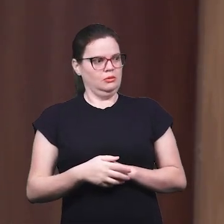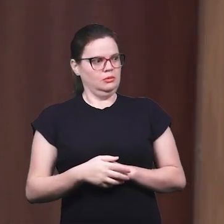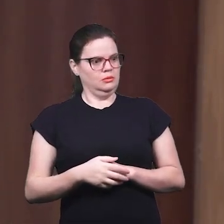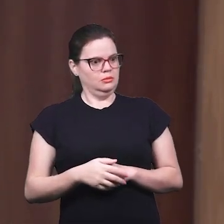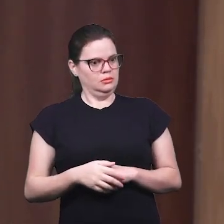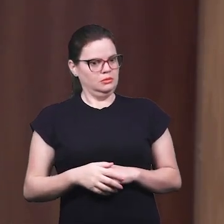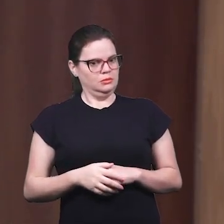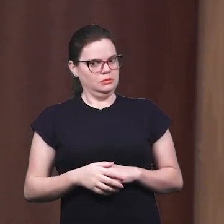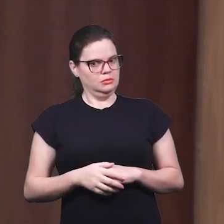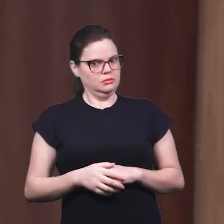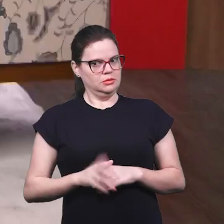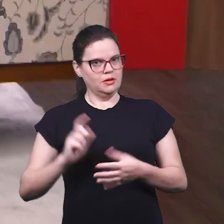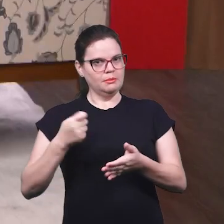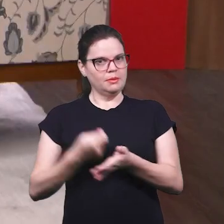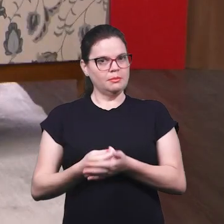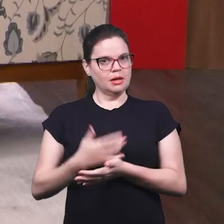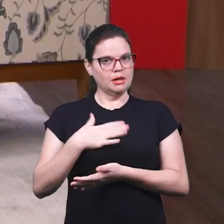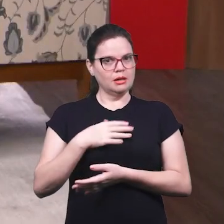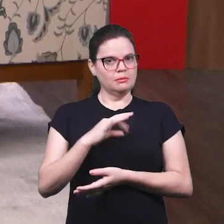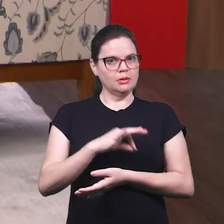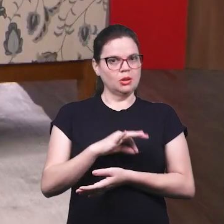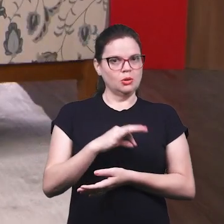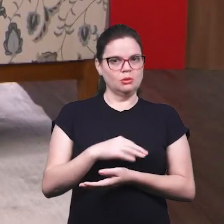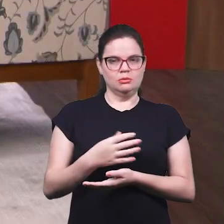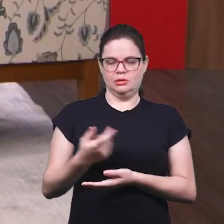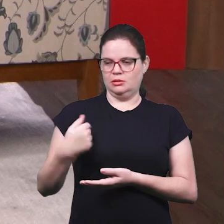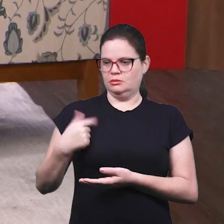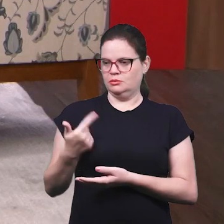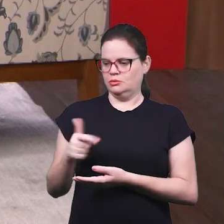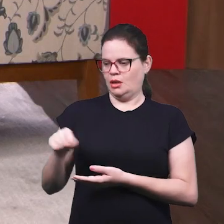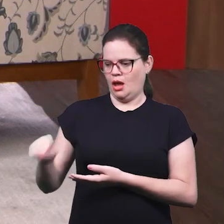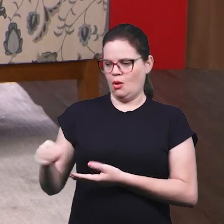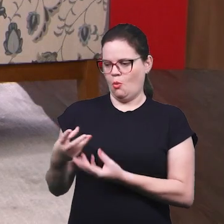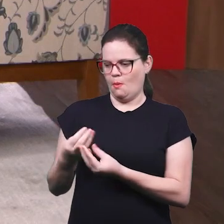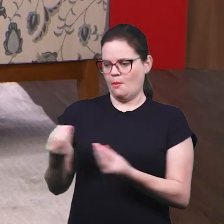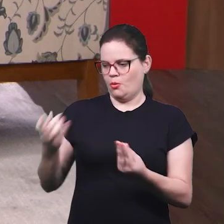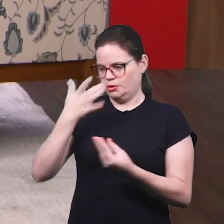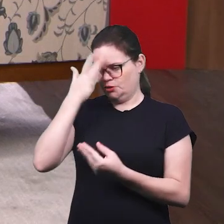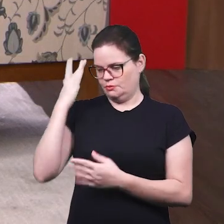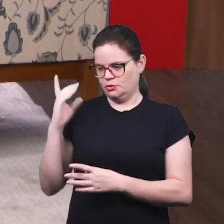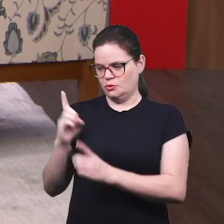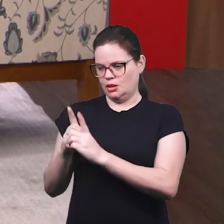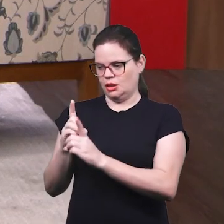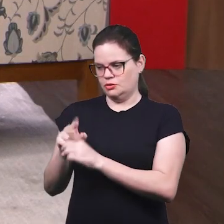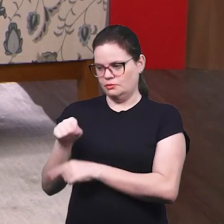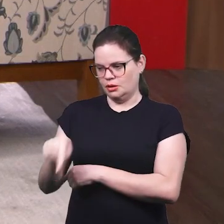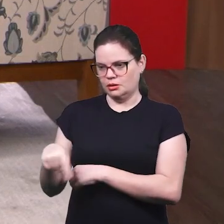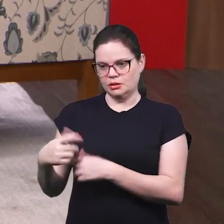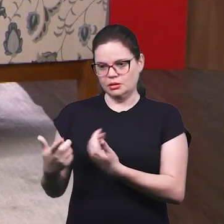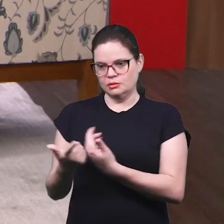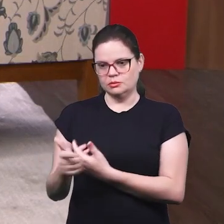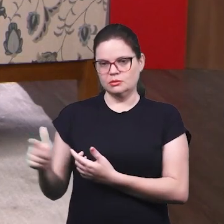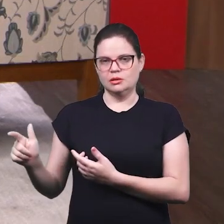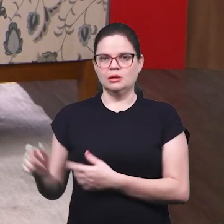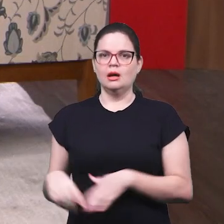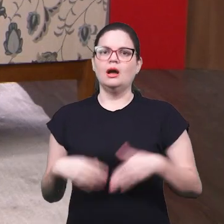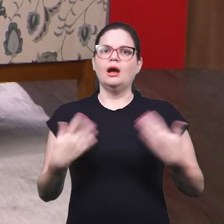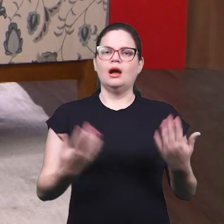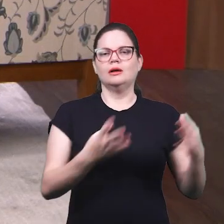né? Porque início de clínica, você não tem muito cliente, aquilo vai crescendo devagarinho. Aí lá vai eu pro diário, pra